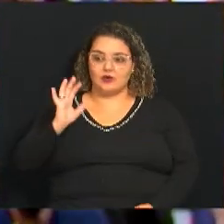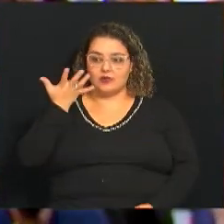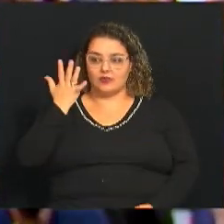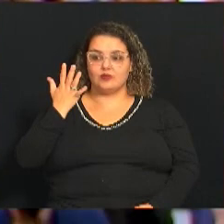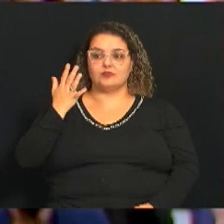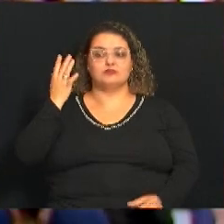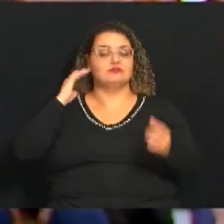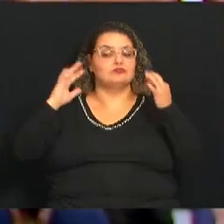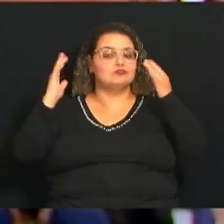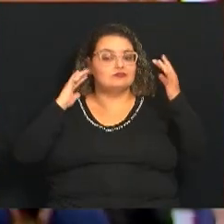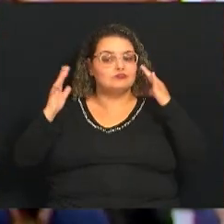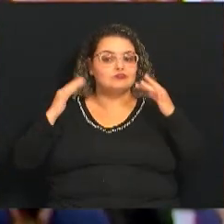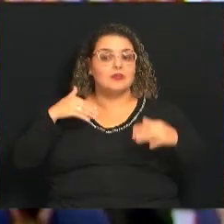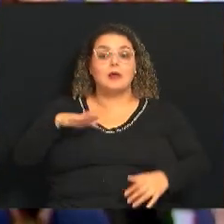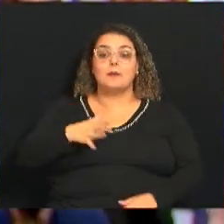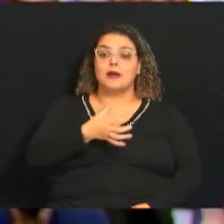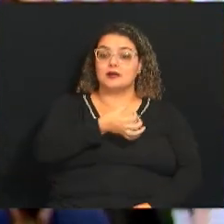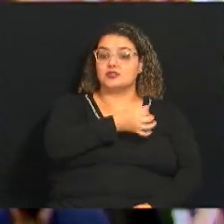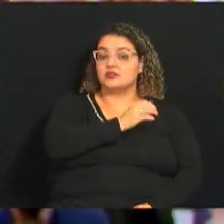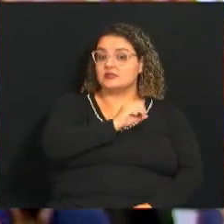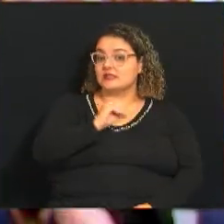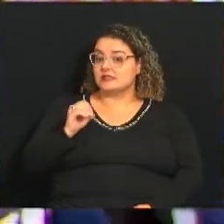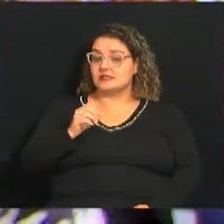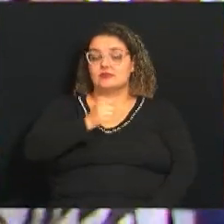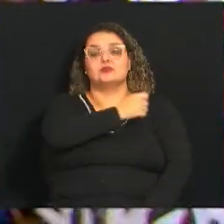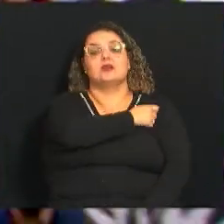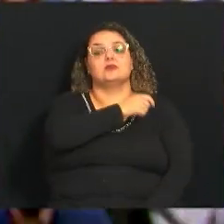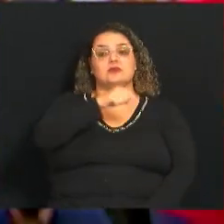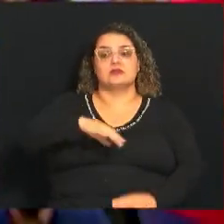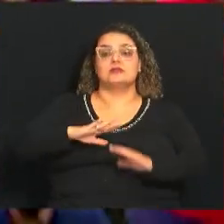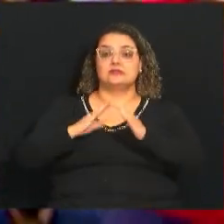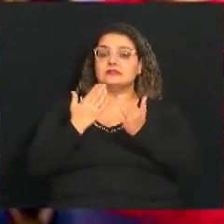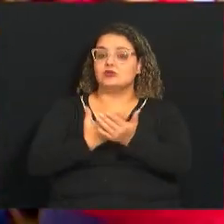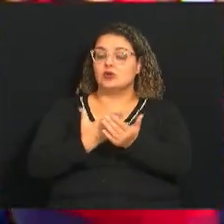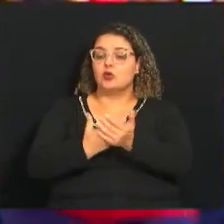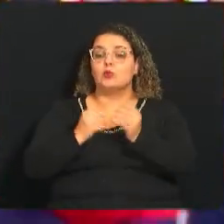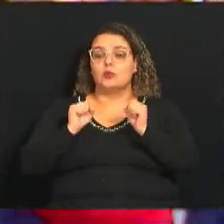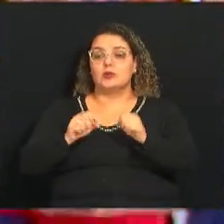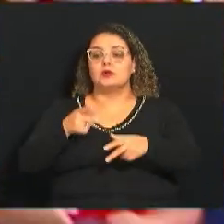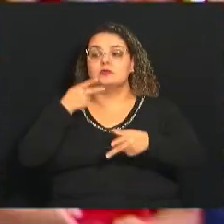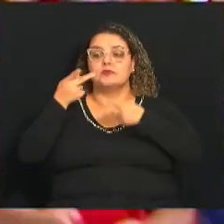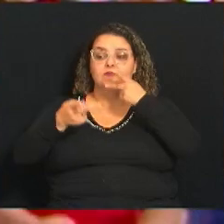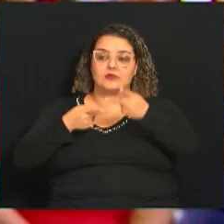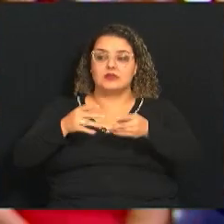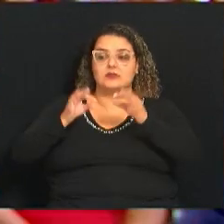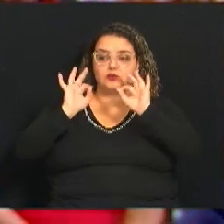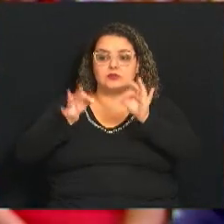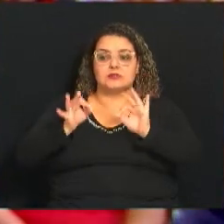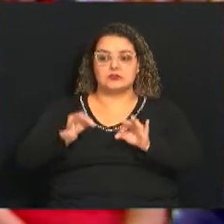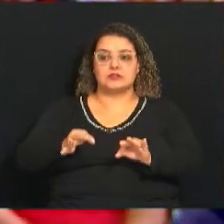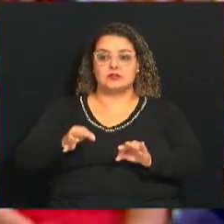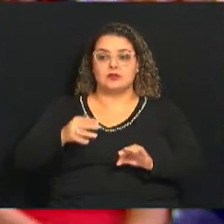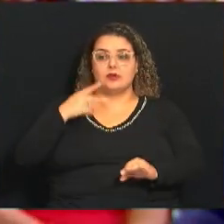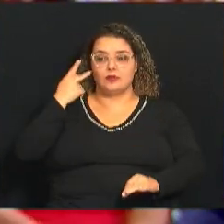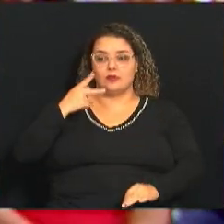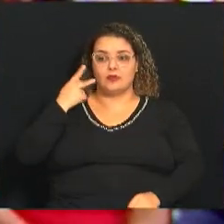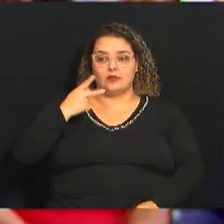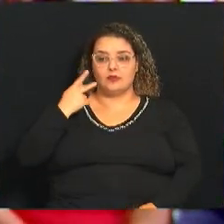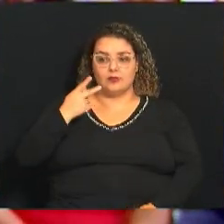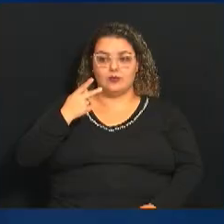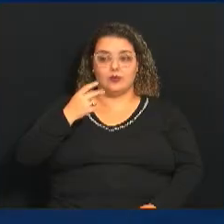Então, o projeto está aprovado. O terceiro item foi a discussão e votação de outro parecer favorável de Eduardo